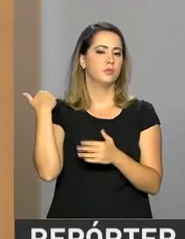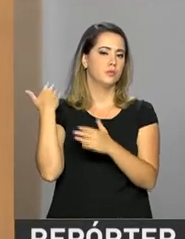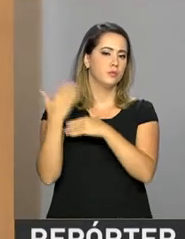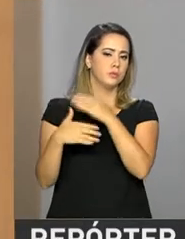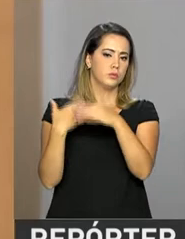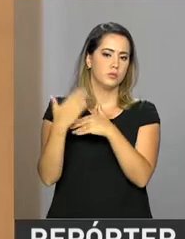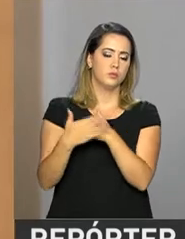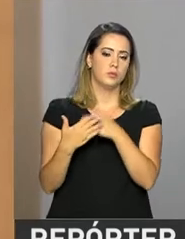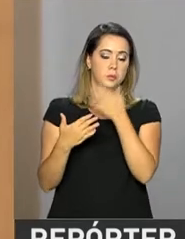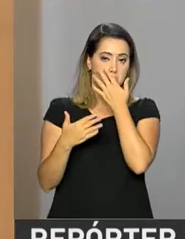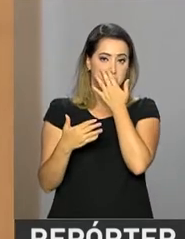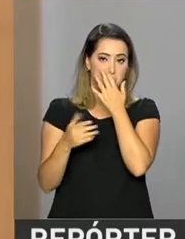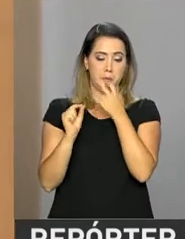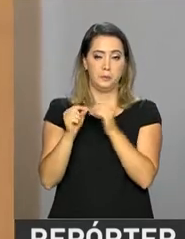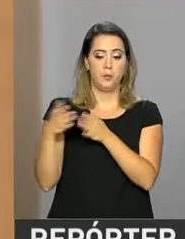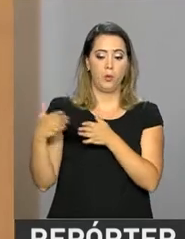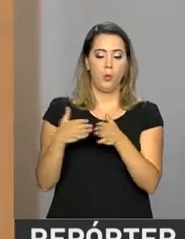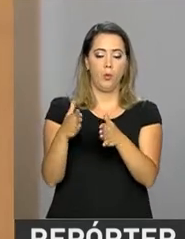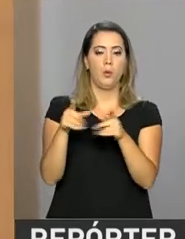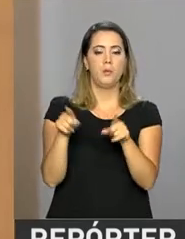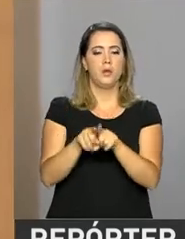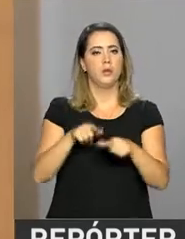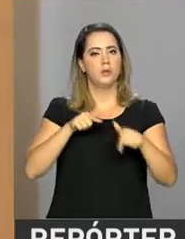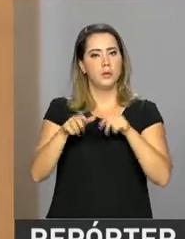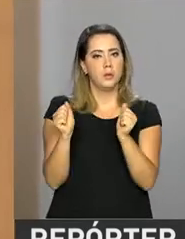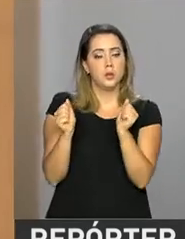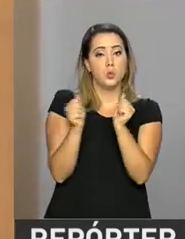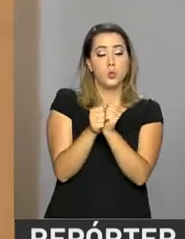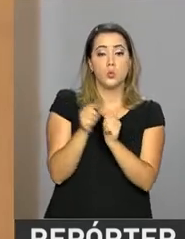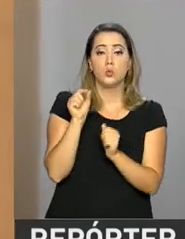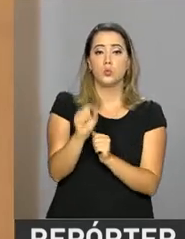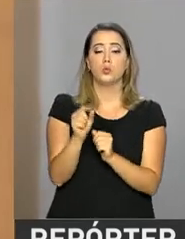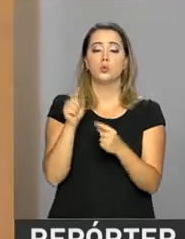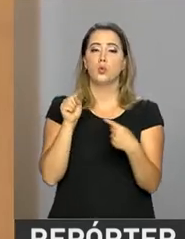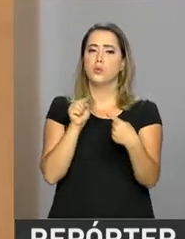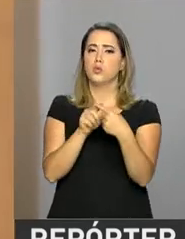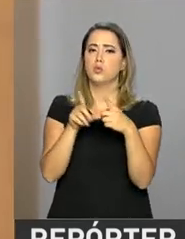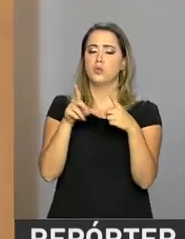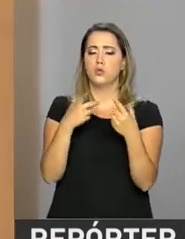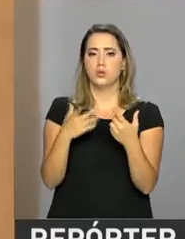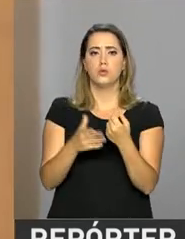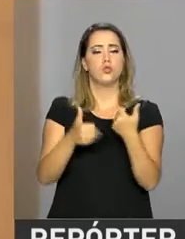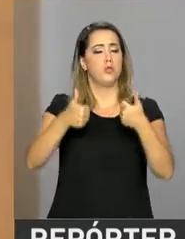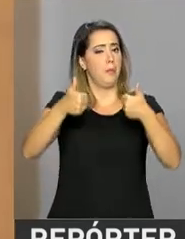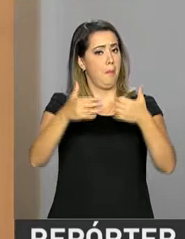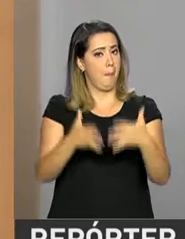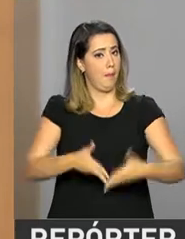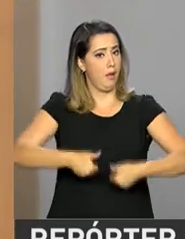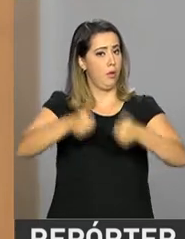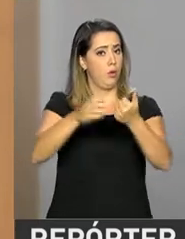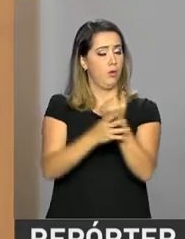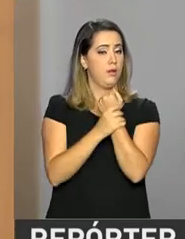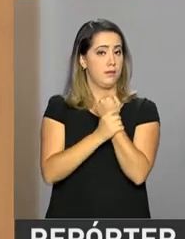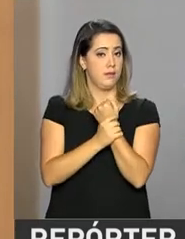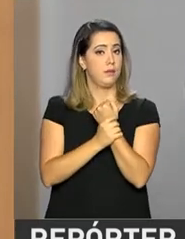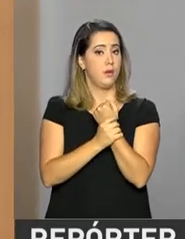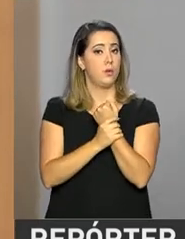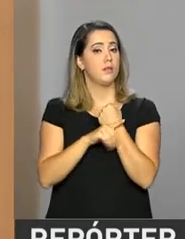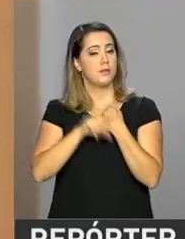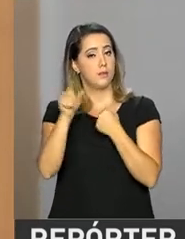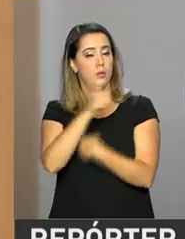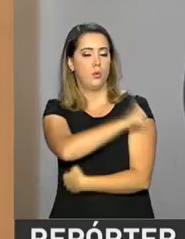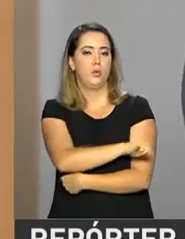direcionando atividades federal para a questão da segurança pública e particularmente no estado do rio de janeiro ainda agora lá